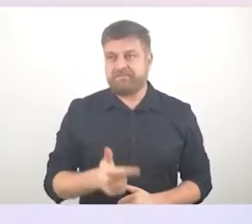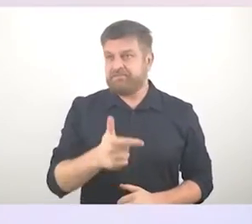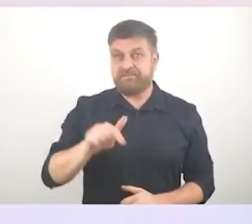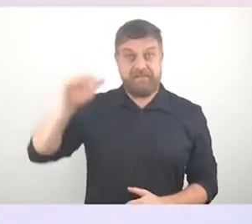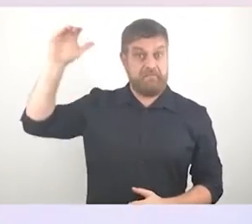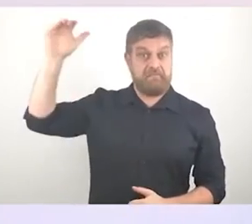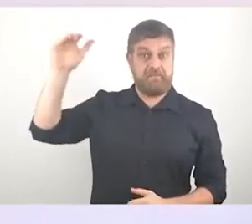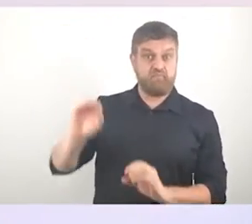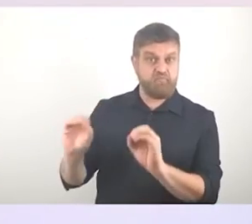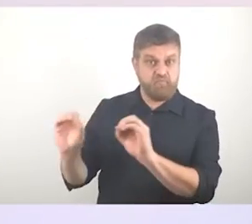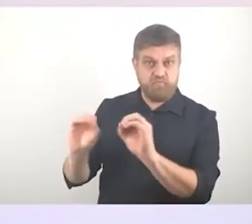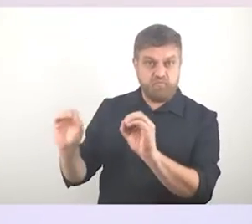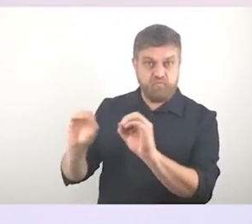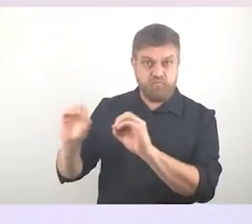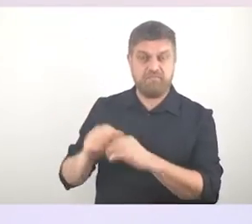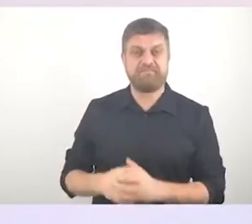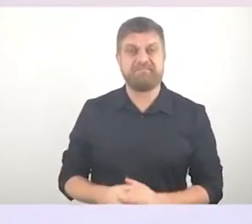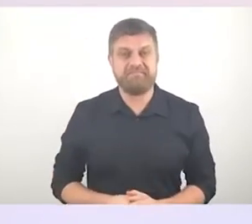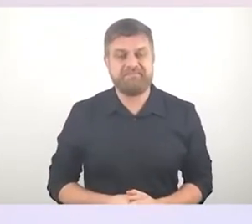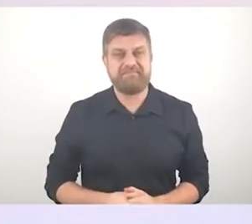Se não tiver um adulto para te ajudar,